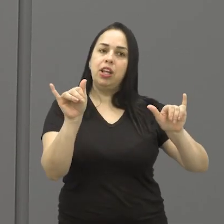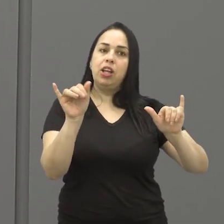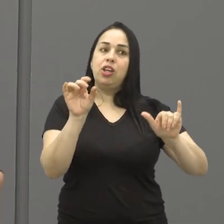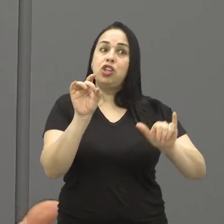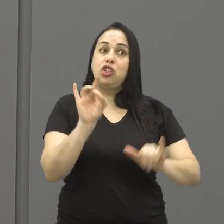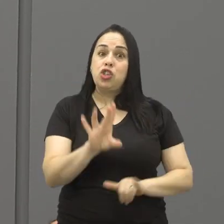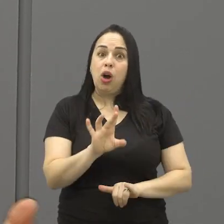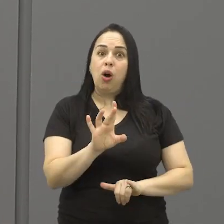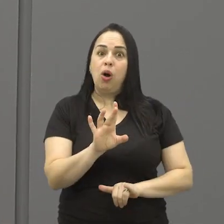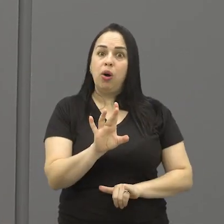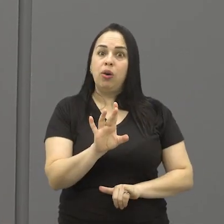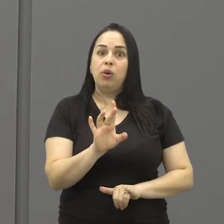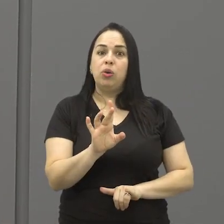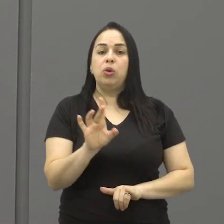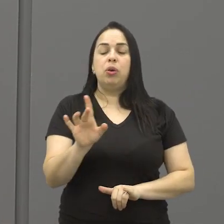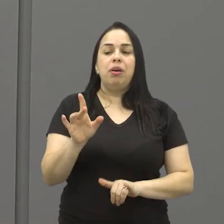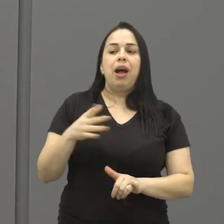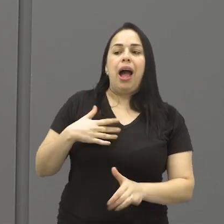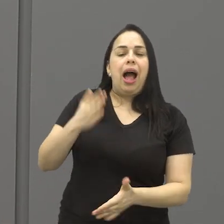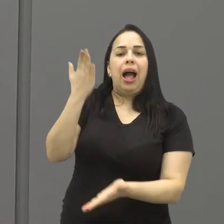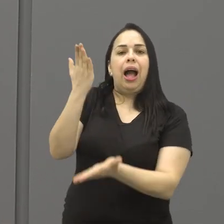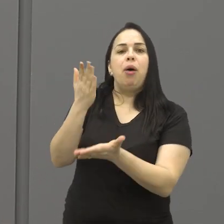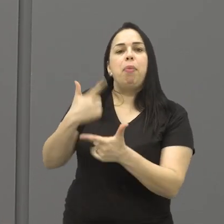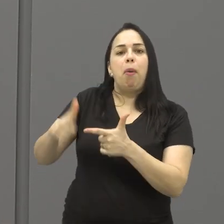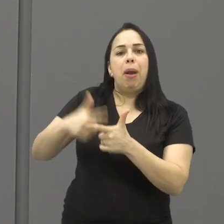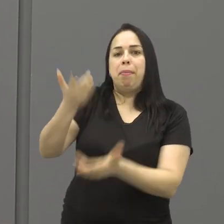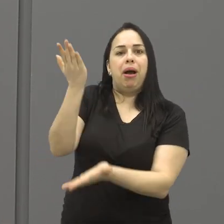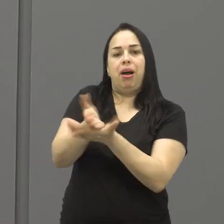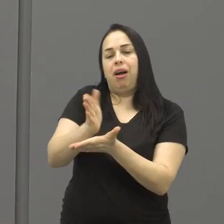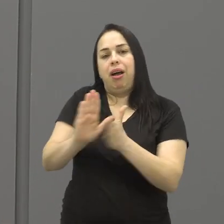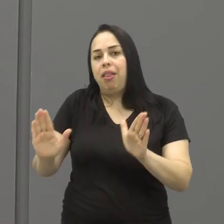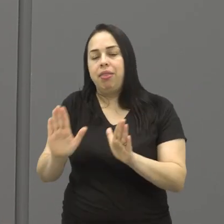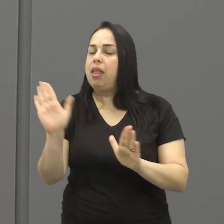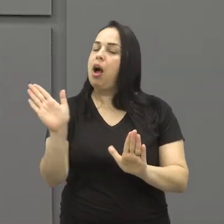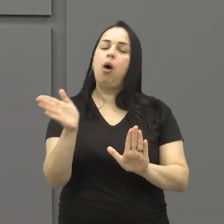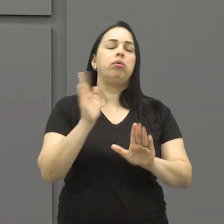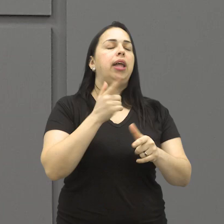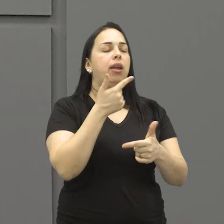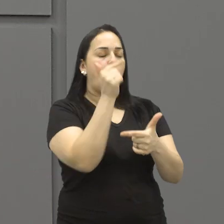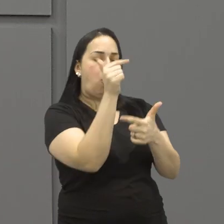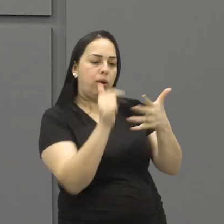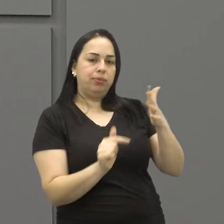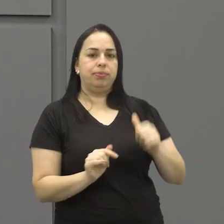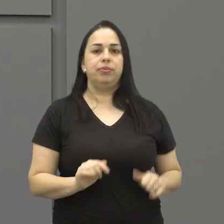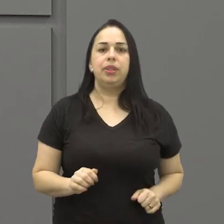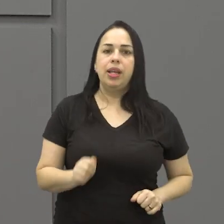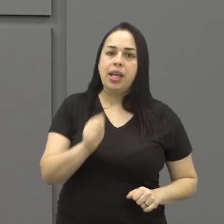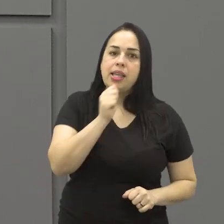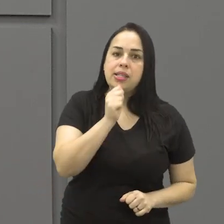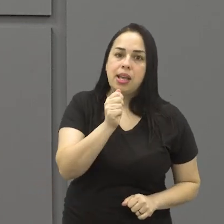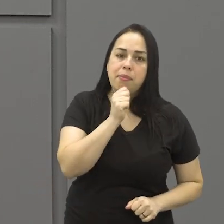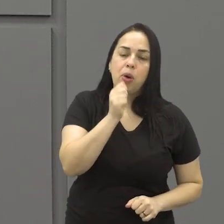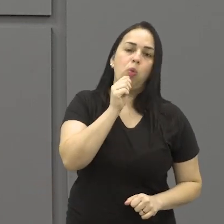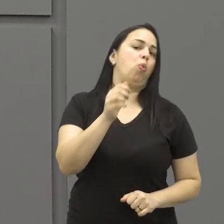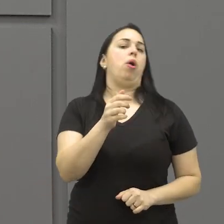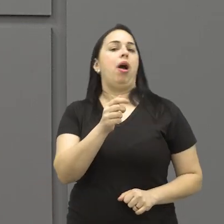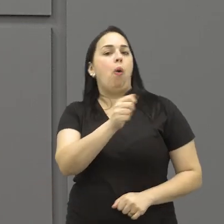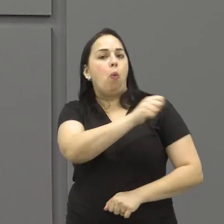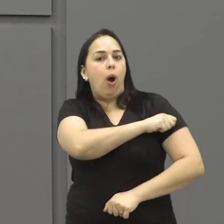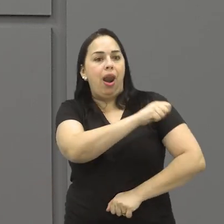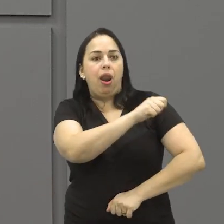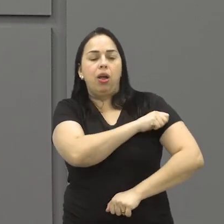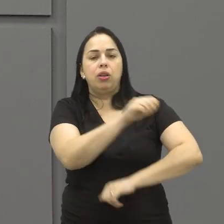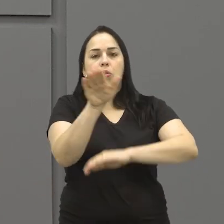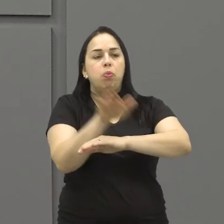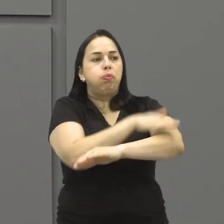essa não é uma solução direta para o problema, que é multifatorial. O estudante que não tem condições